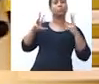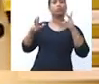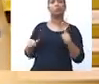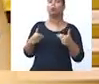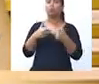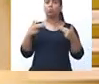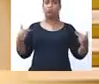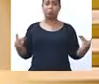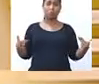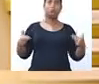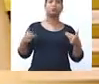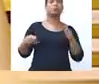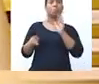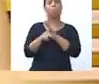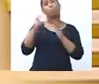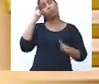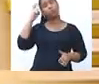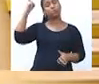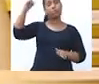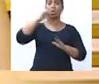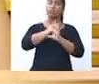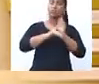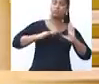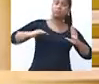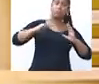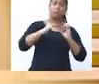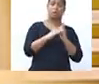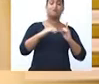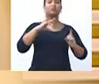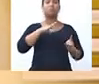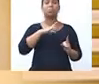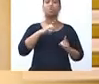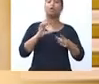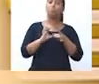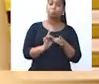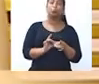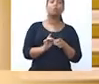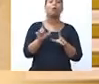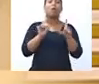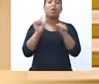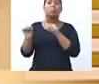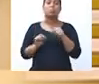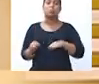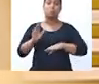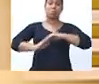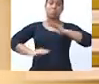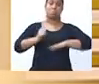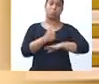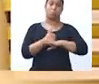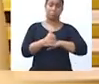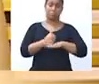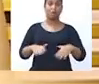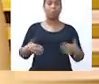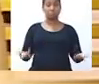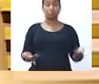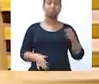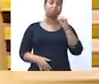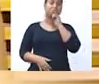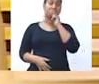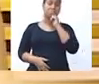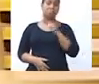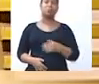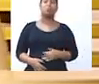os aspectos culturais e sociais que estão envolvidos na escolha da carreira, né? Então, por